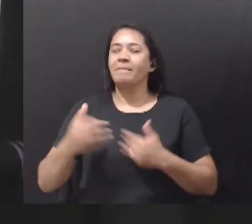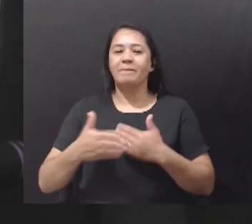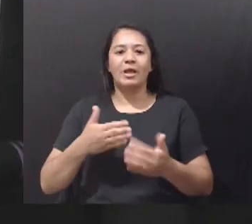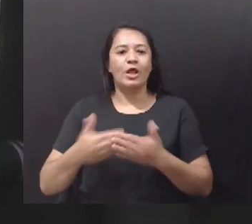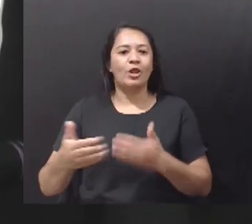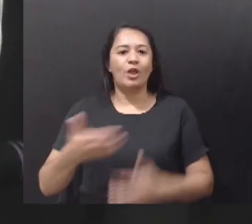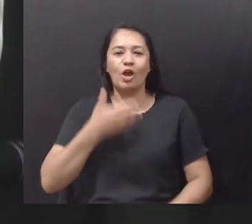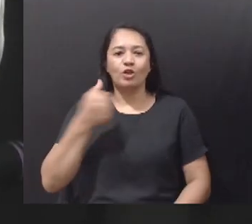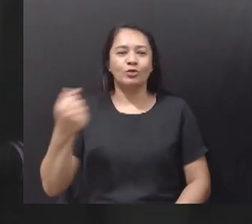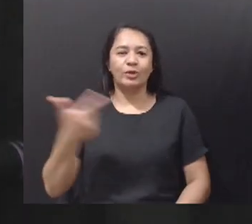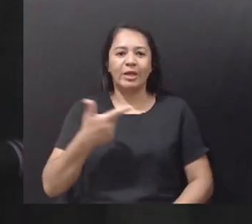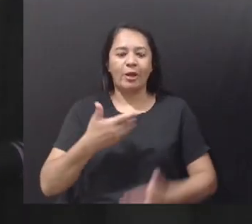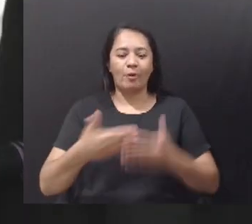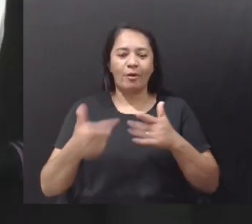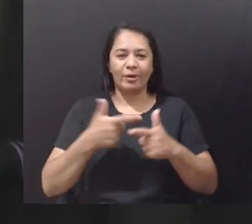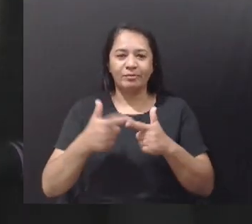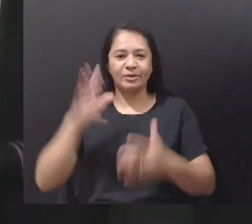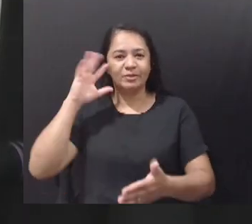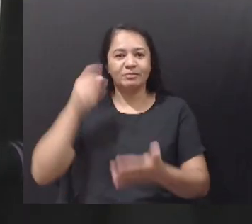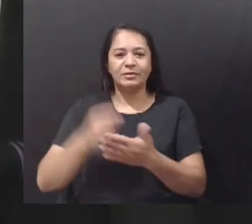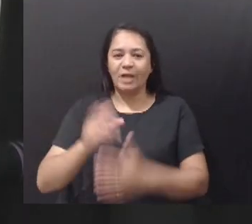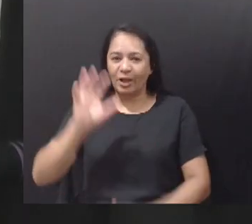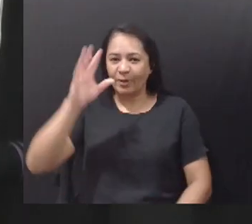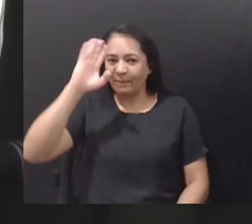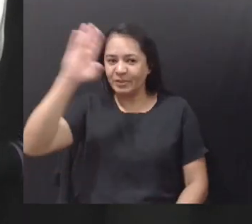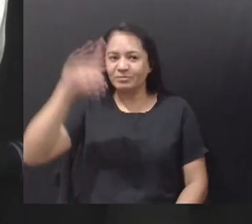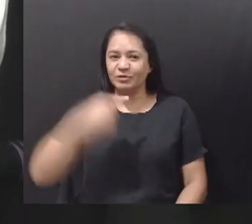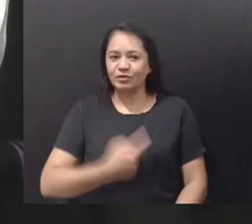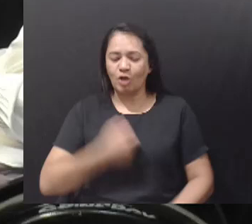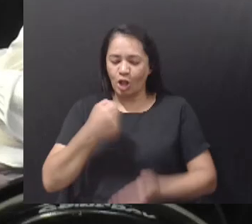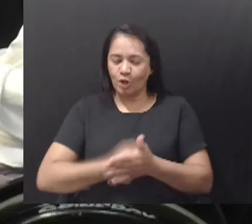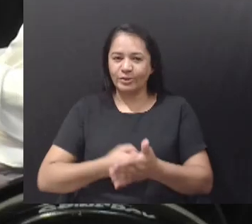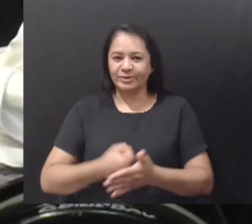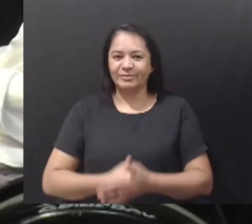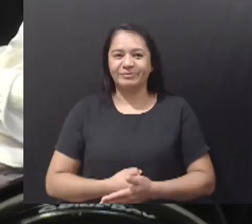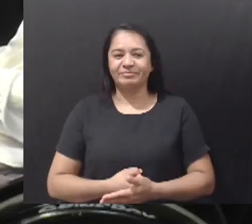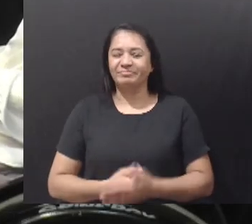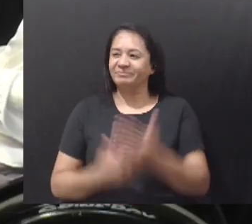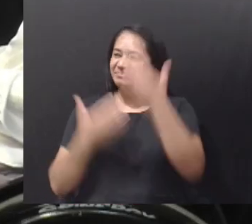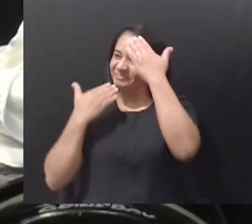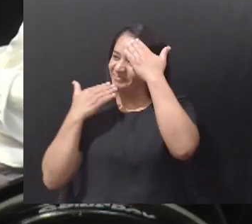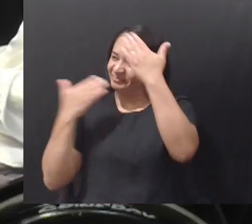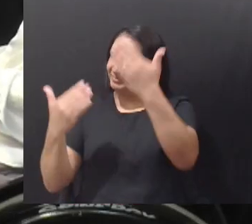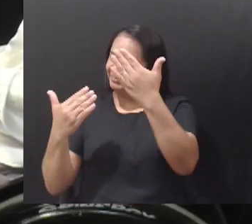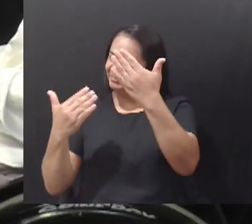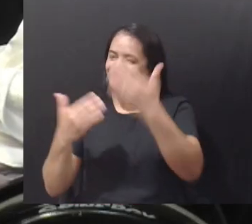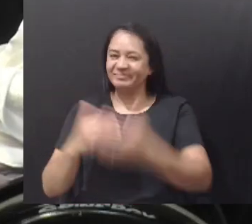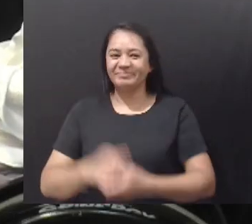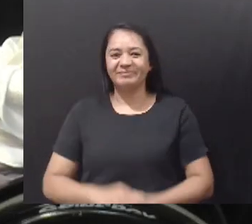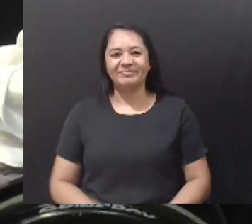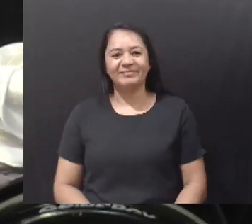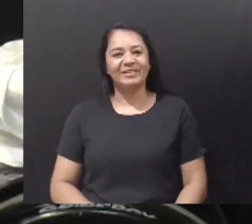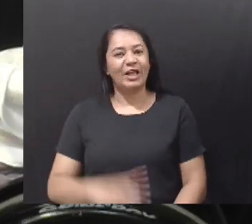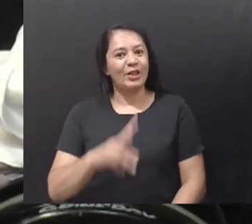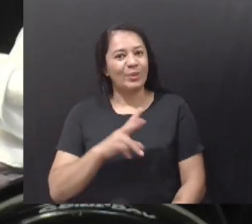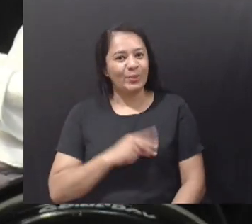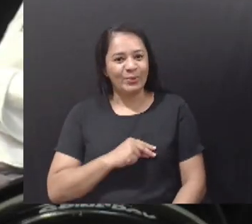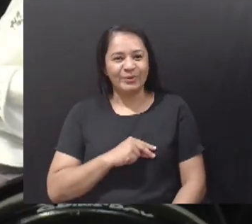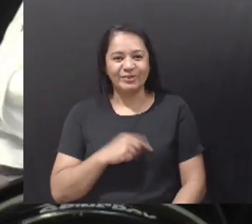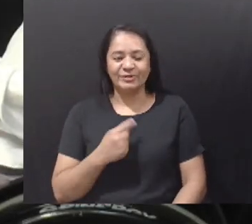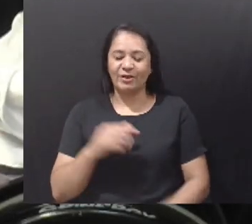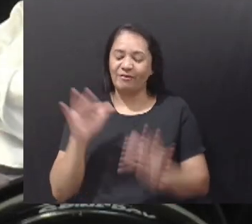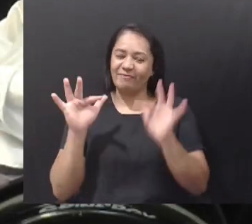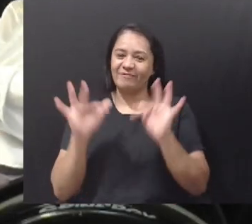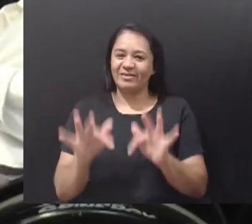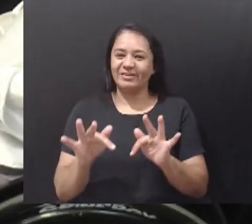soluções sempre aparecem, principalmente quando a gente luta por elas. Muito obrigada, Célia. Olha, gente, nós encerramos o Na Casa do